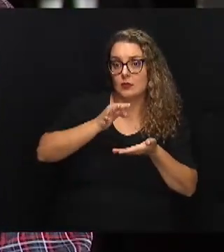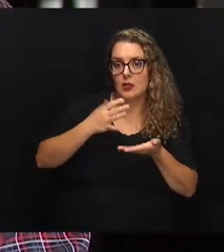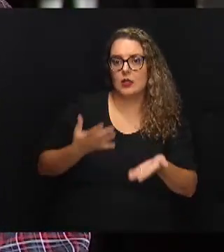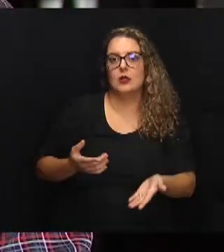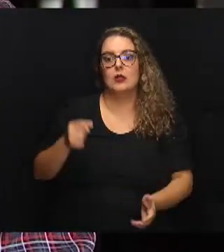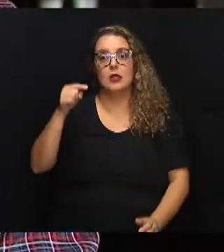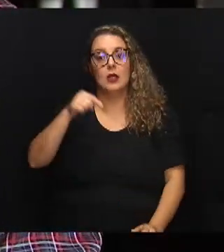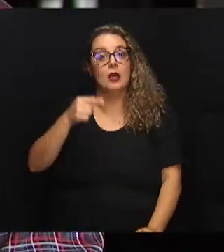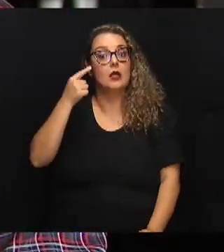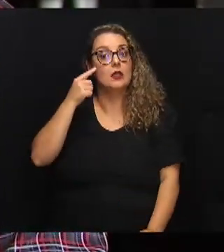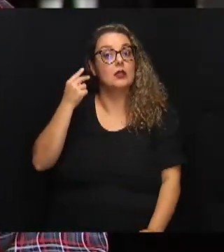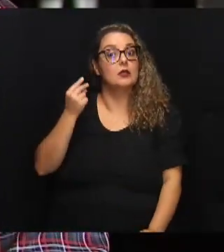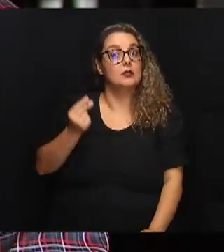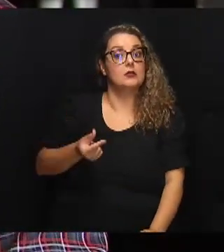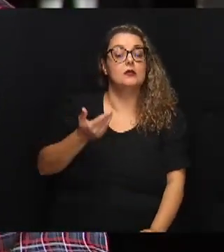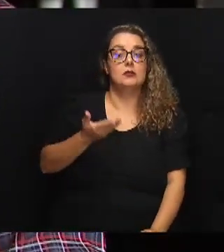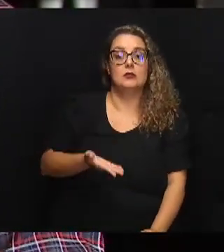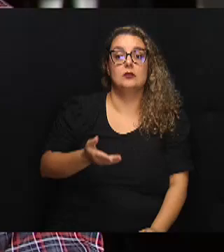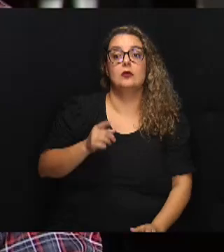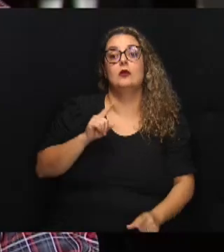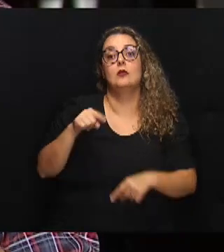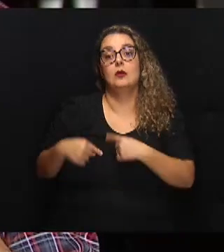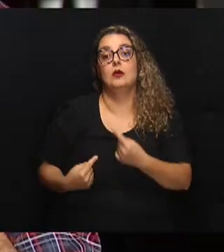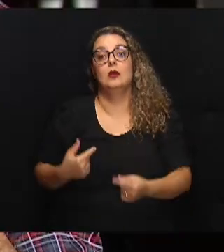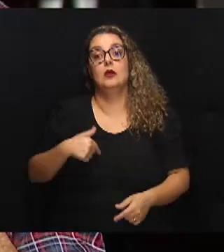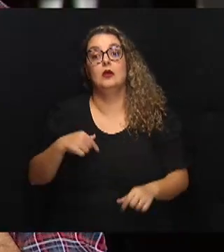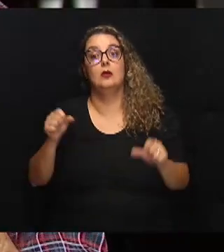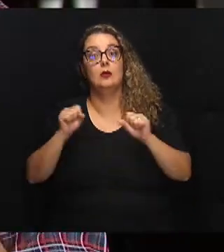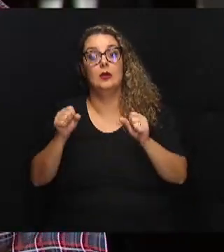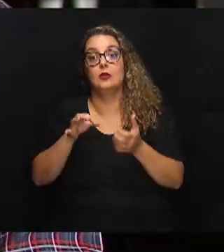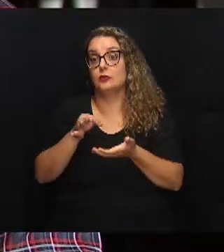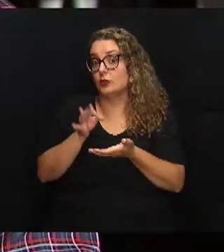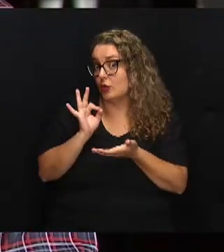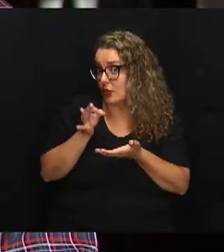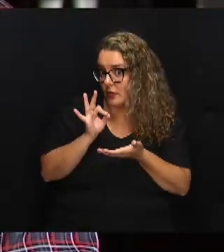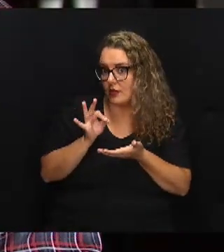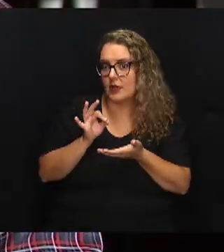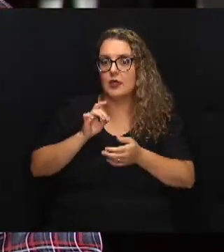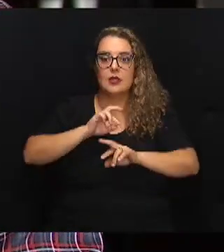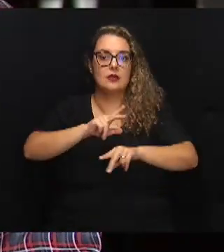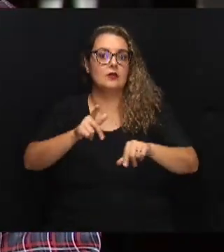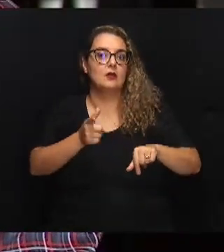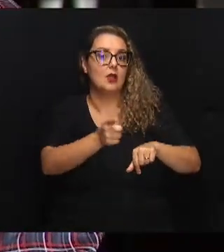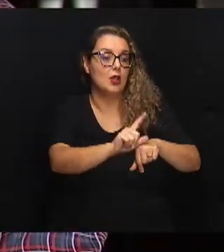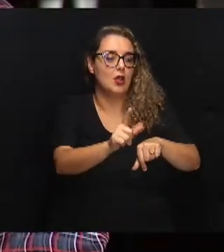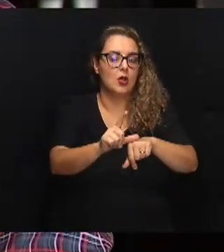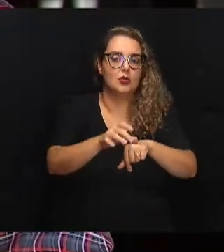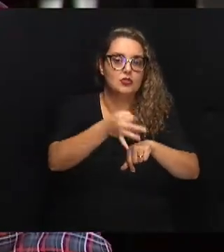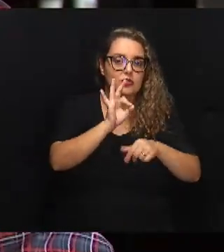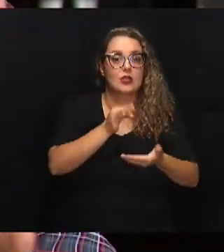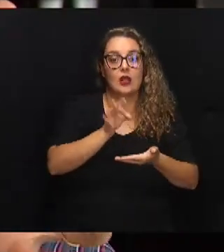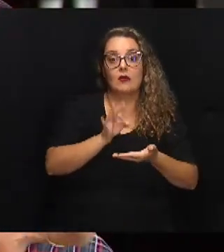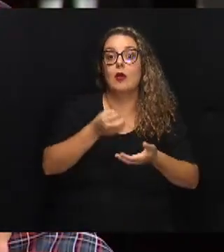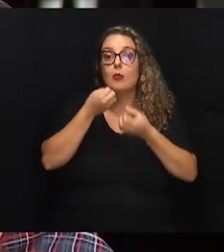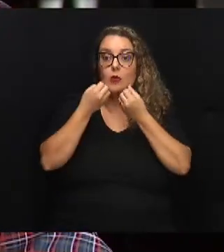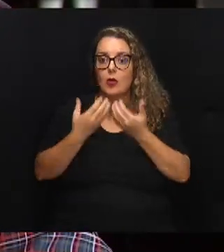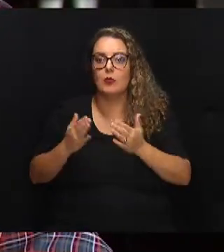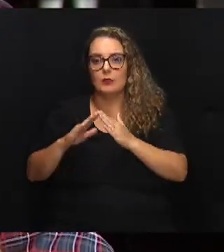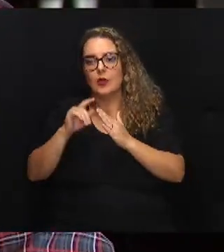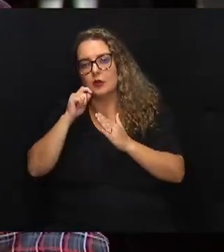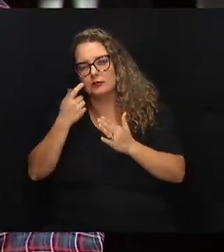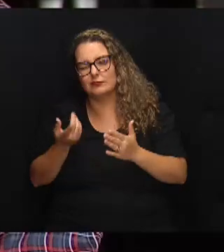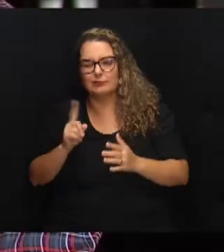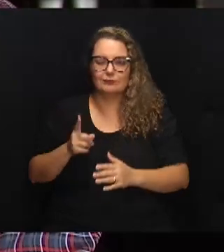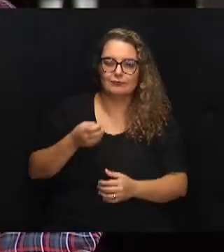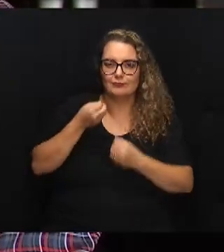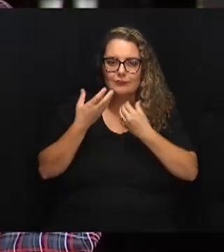nessa vertente. Outra vertente, porque eu gosto muito de café, então eu conheço muitas cafeterias, gosto de cafés bons. Padaria, geralmente o café não é tão